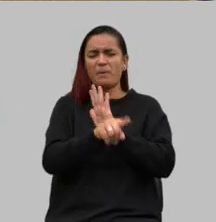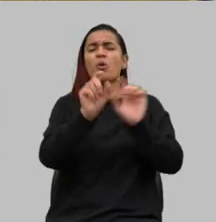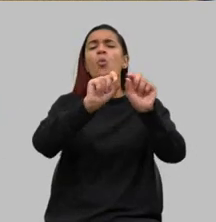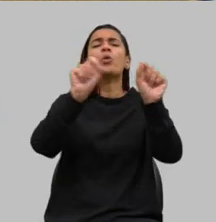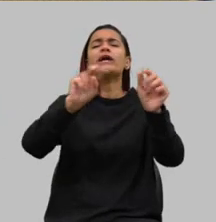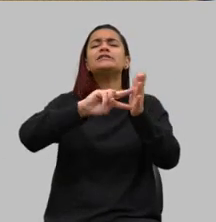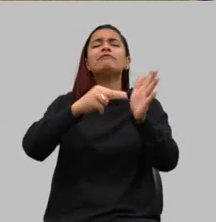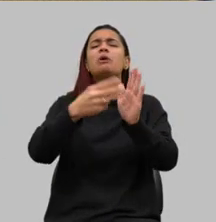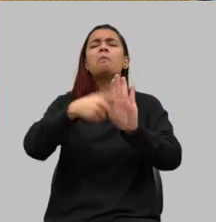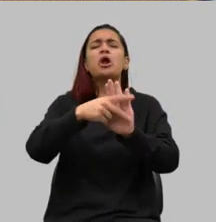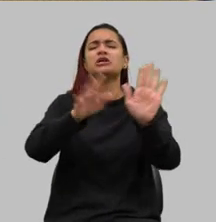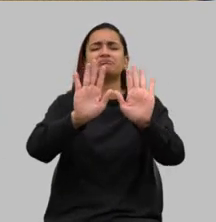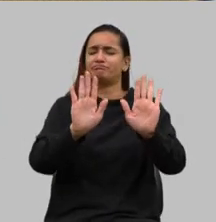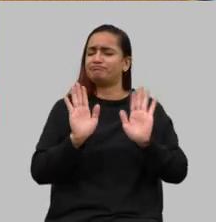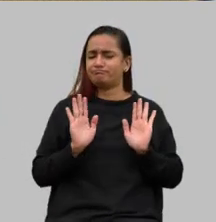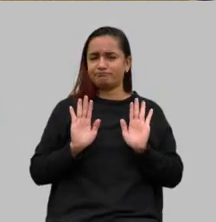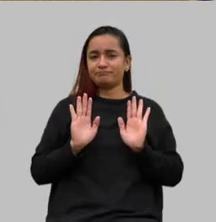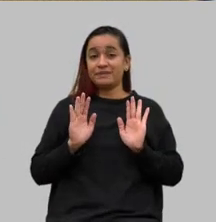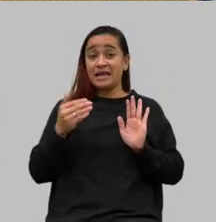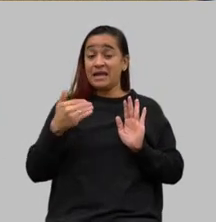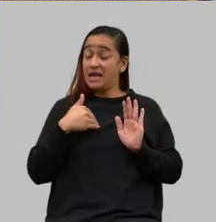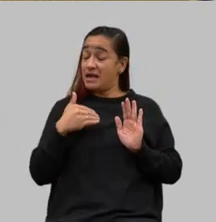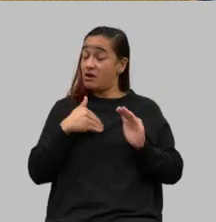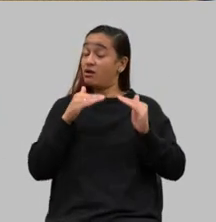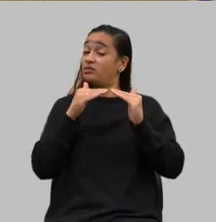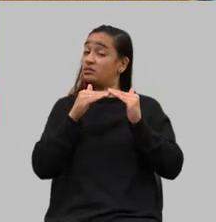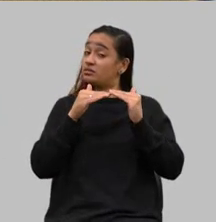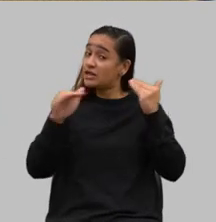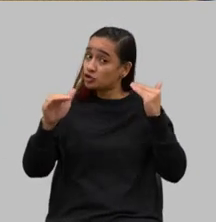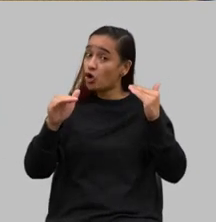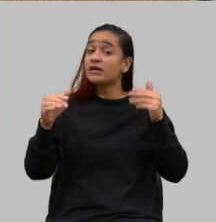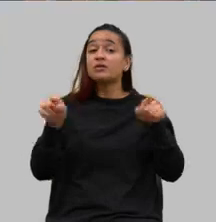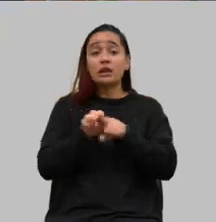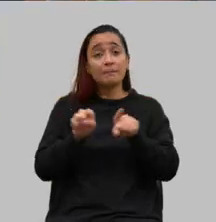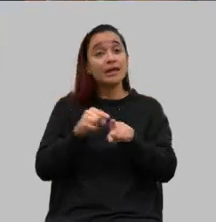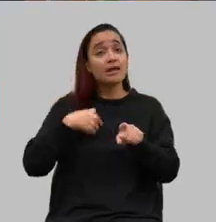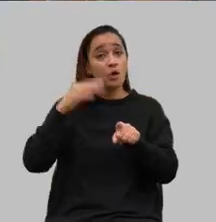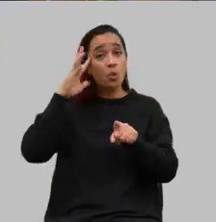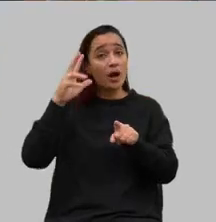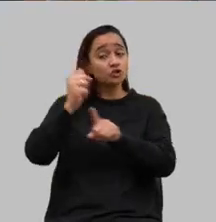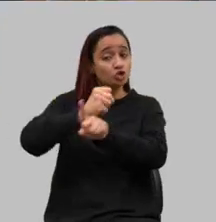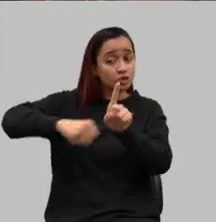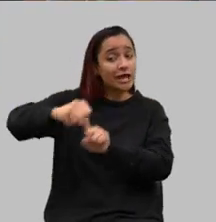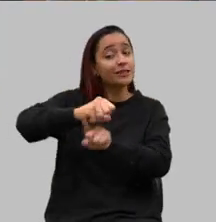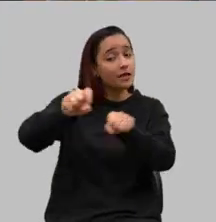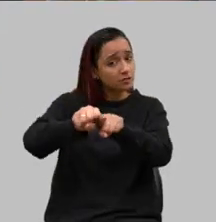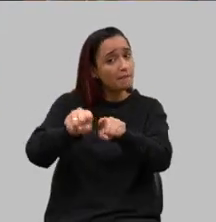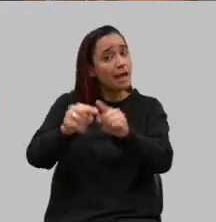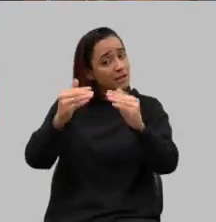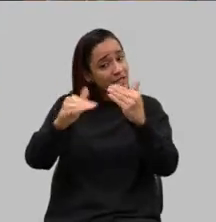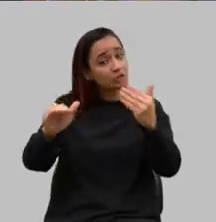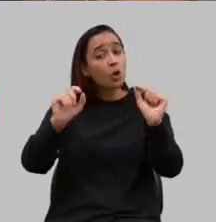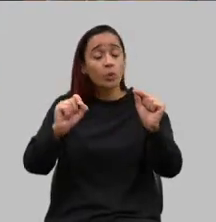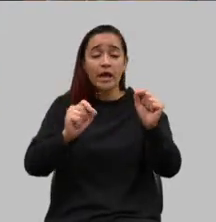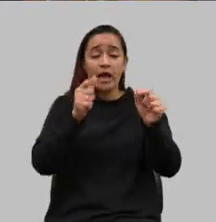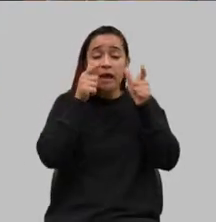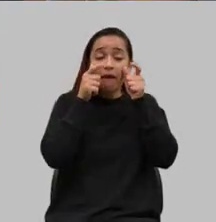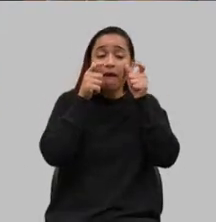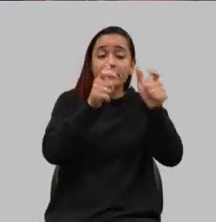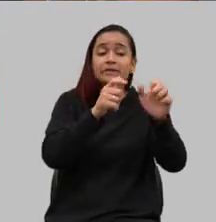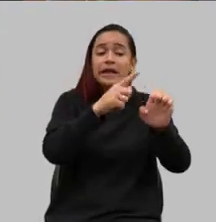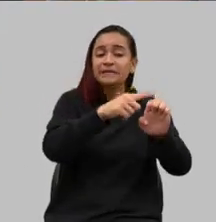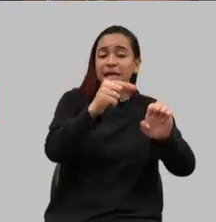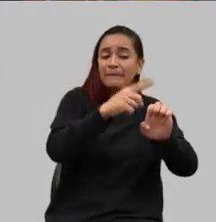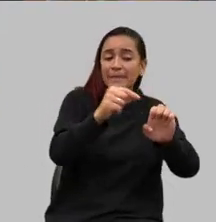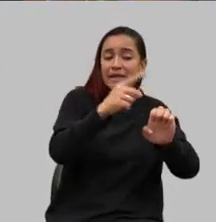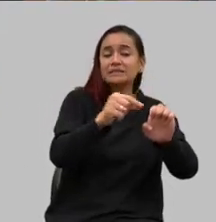discordo e acho que boa parte da sociedade discordaria de ter o interesse do Empreendedor se misturando